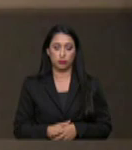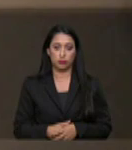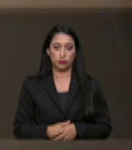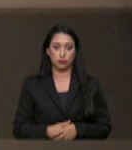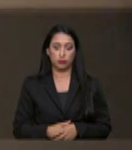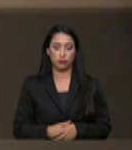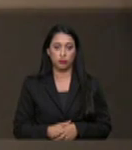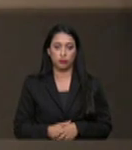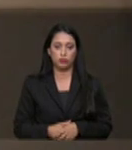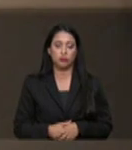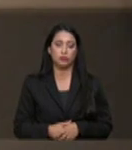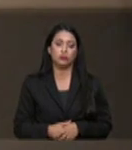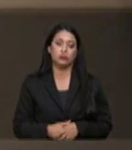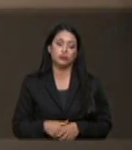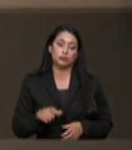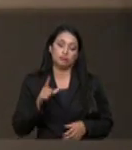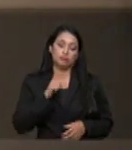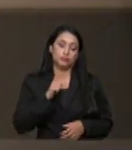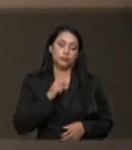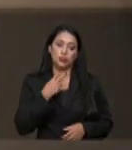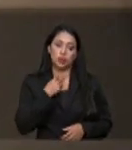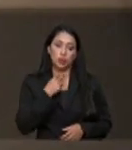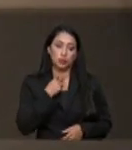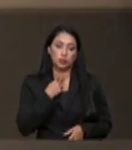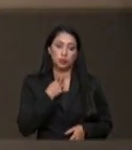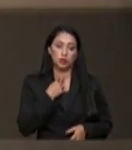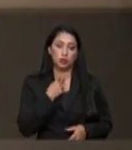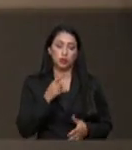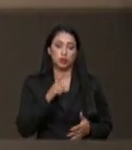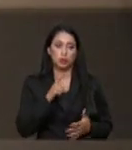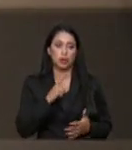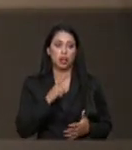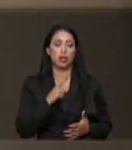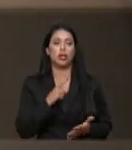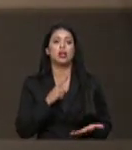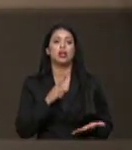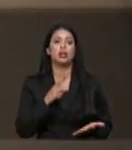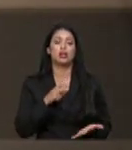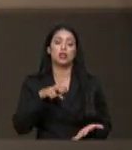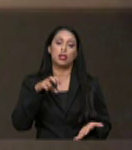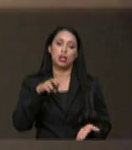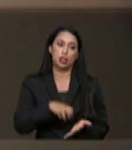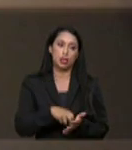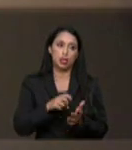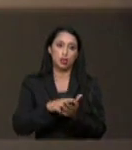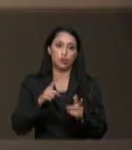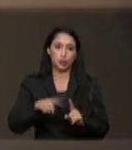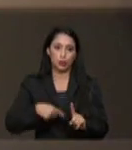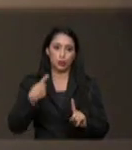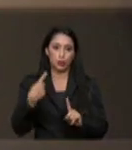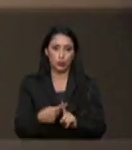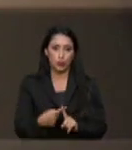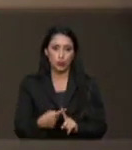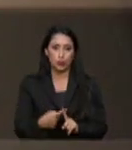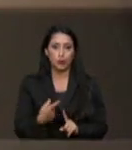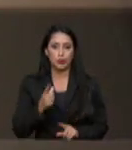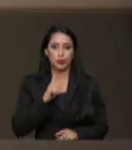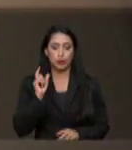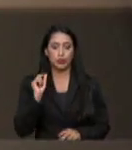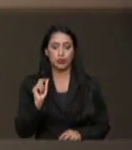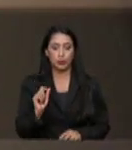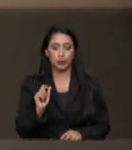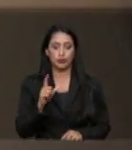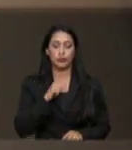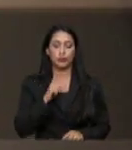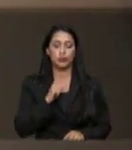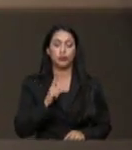podem ser consideradas sob pena de Bis in idem A esse respeito de ressalto que